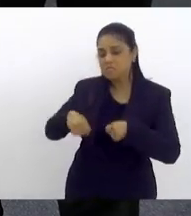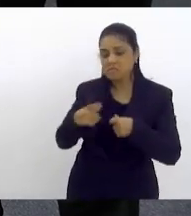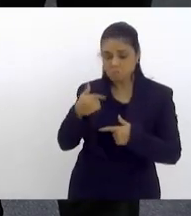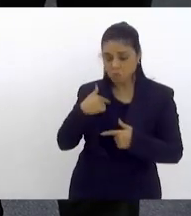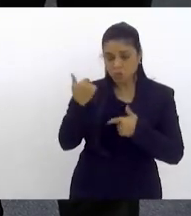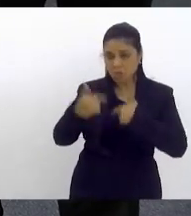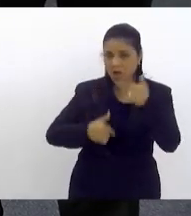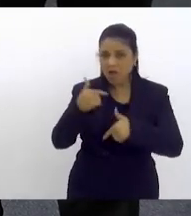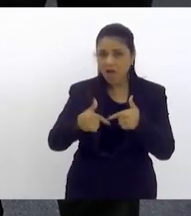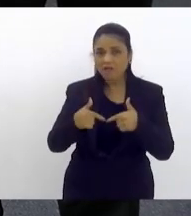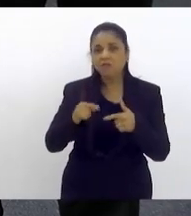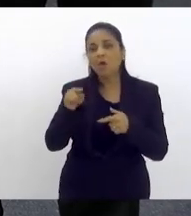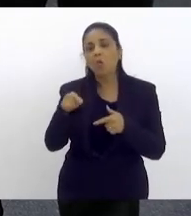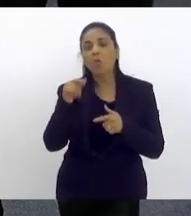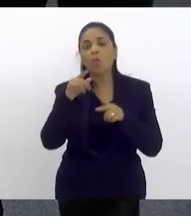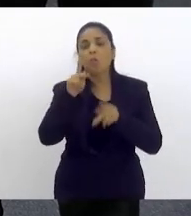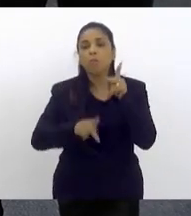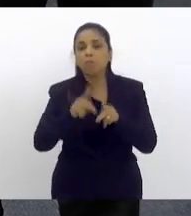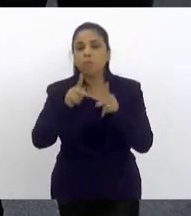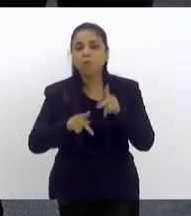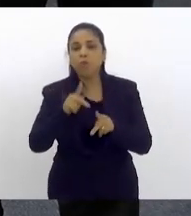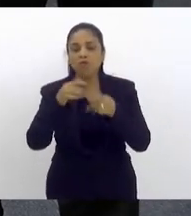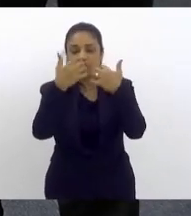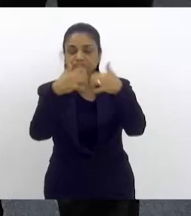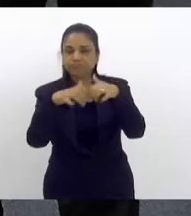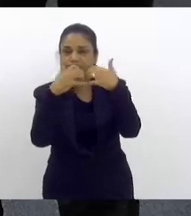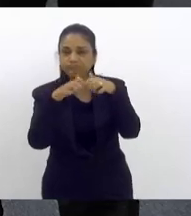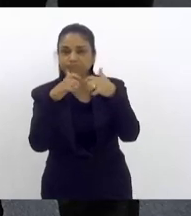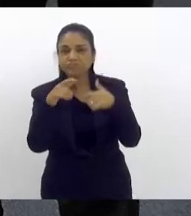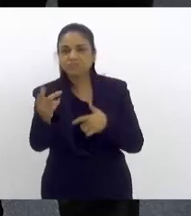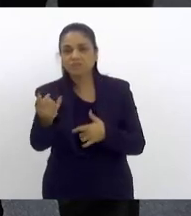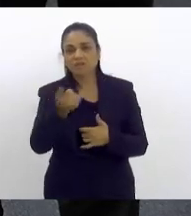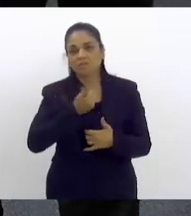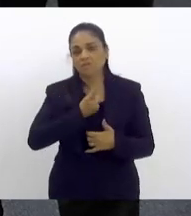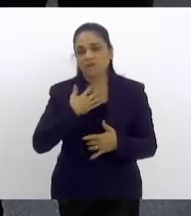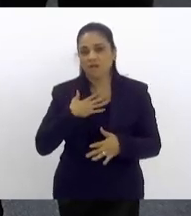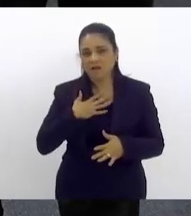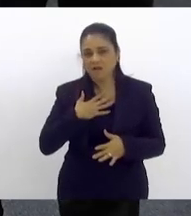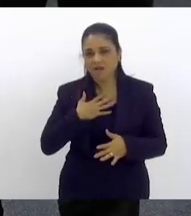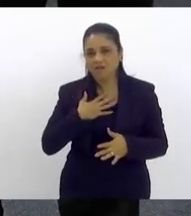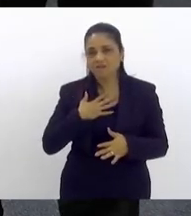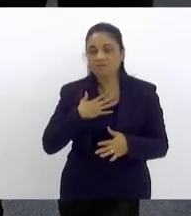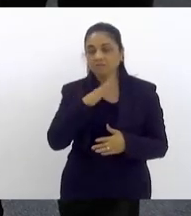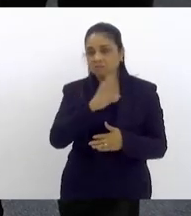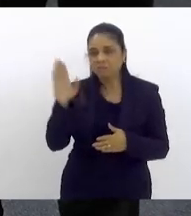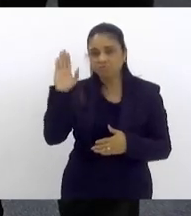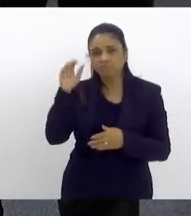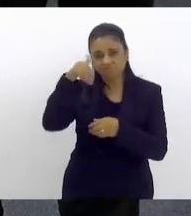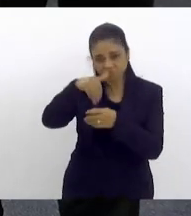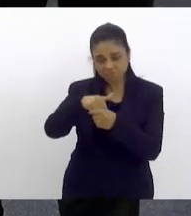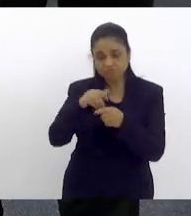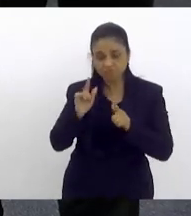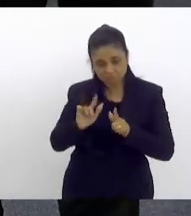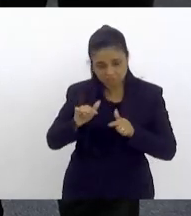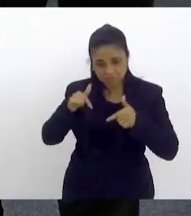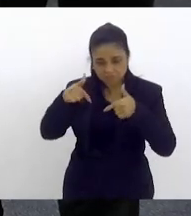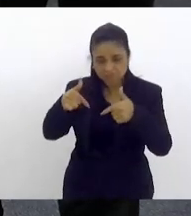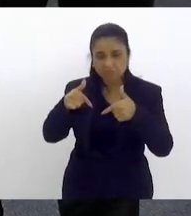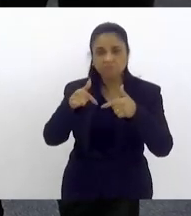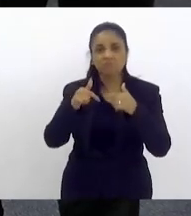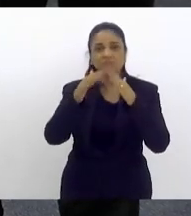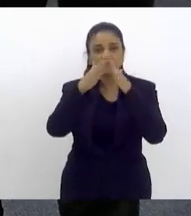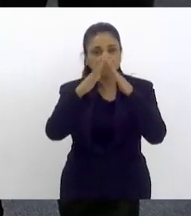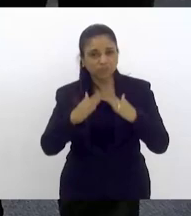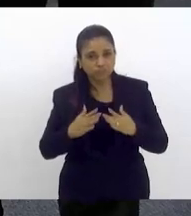trabalho é o povo petropolitano é o cidadão petropolitano cidadão petropolitana que me concedeu inclusive pela minha atuação na tragédia de